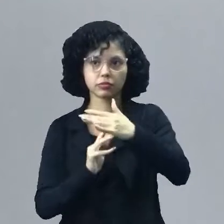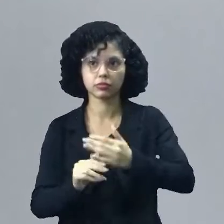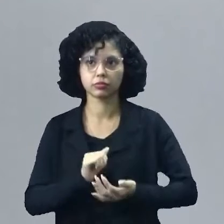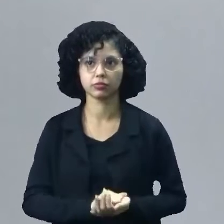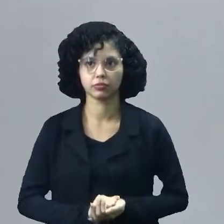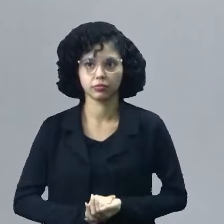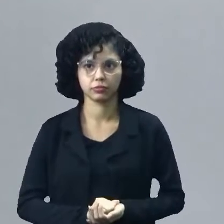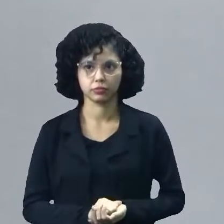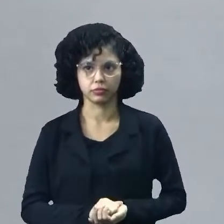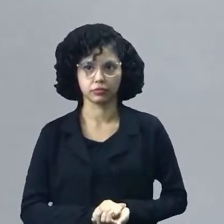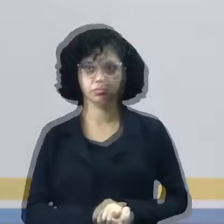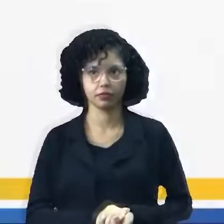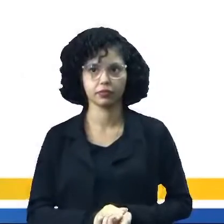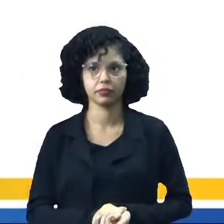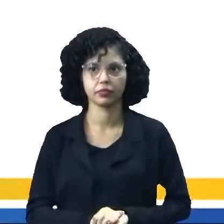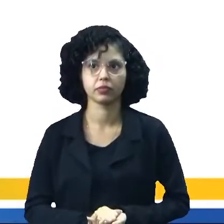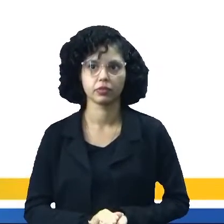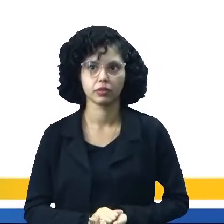bom? Vamos lá?